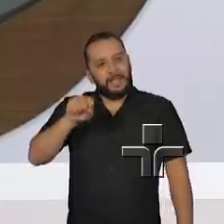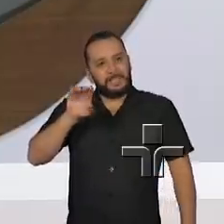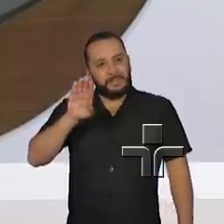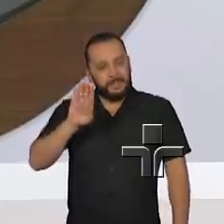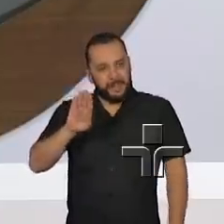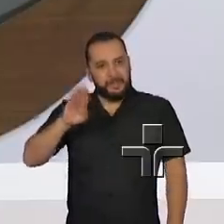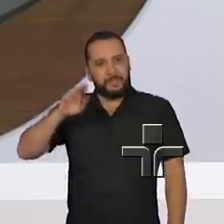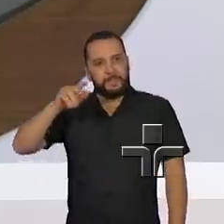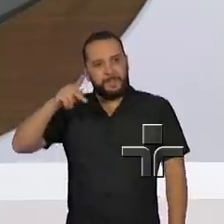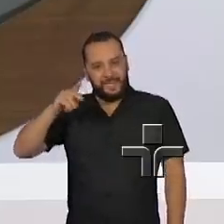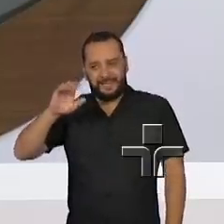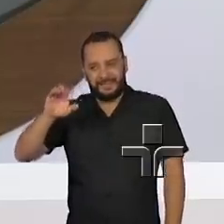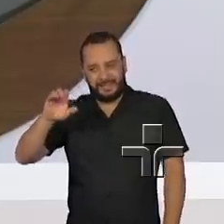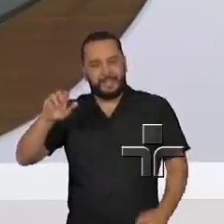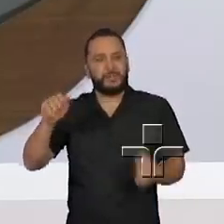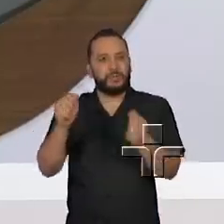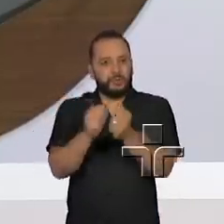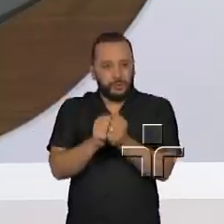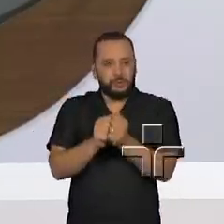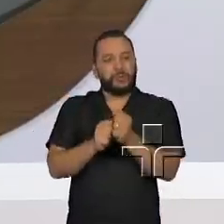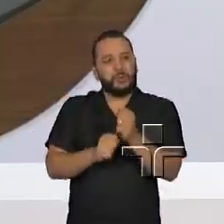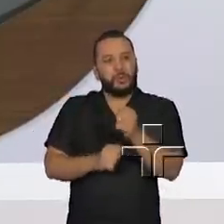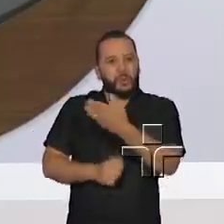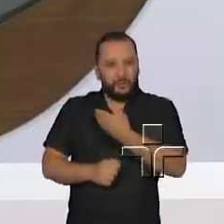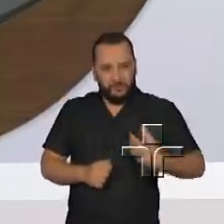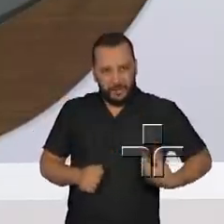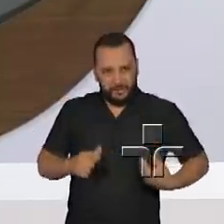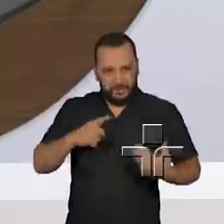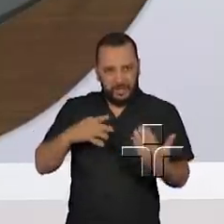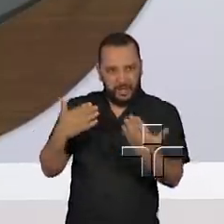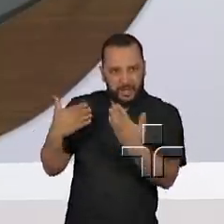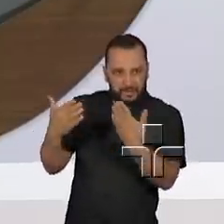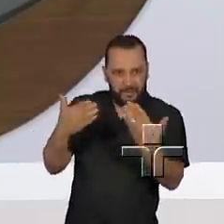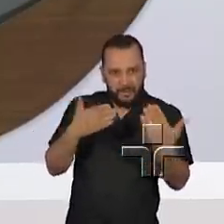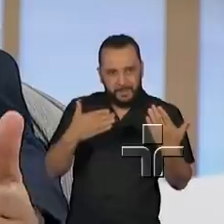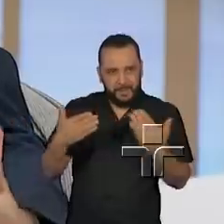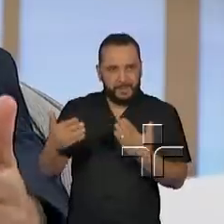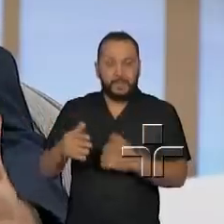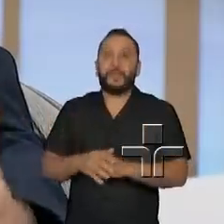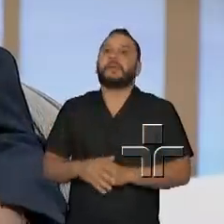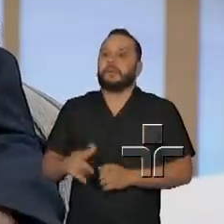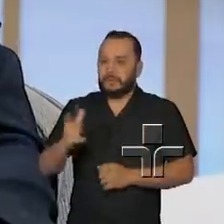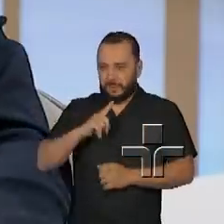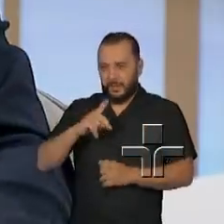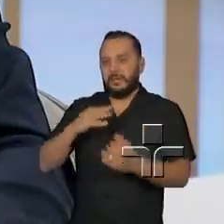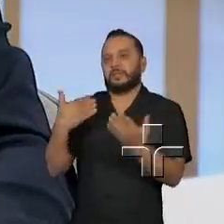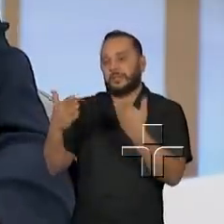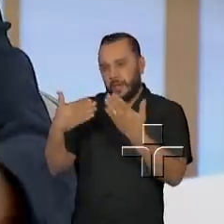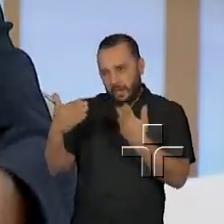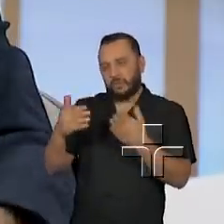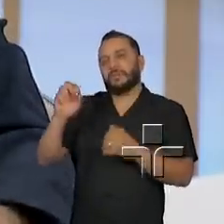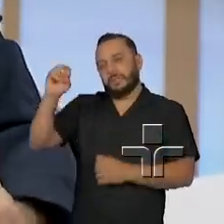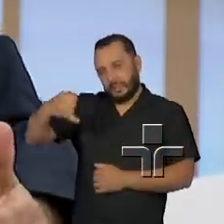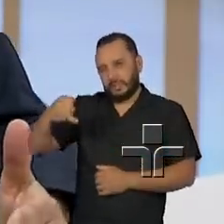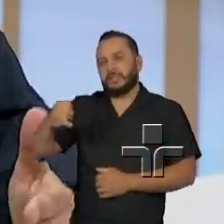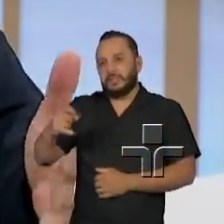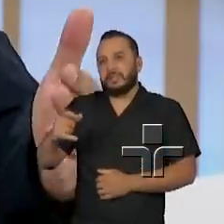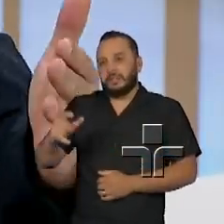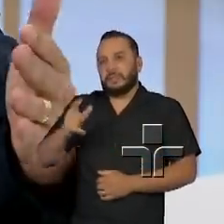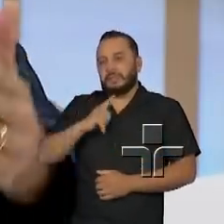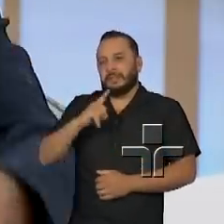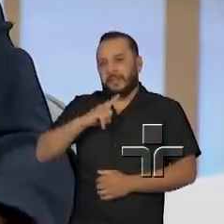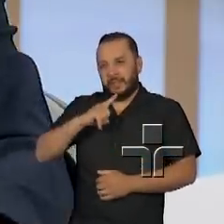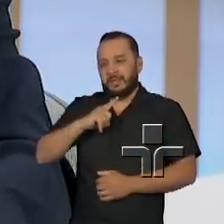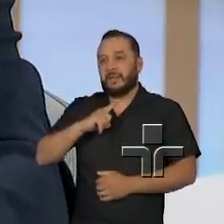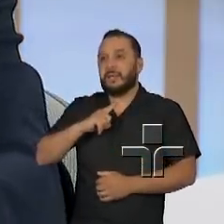e o governo nessas áreas, em torno dessas áreas onde ela costumava auxiliar, né? Existe muito diálogo da SBPC com o governo através do MCTIC.